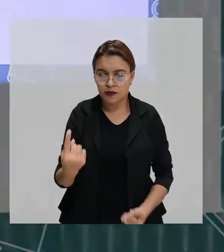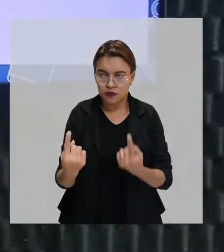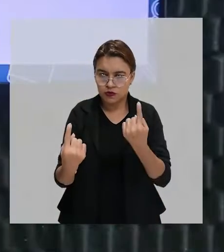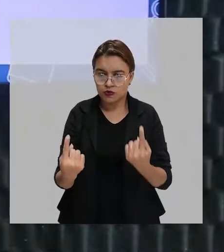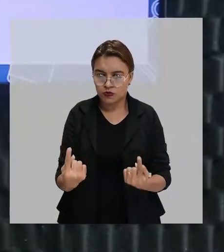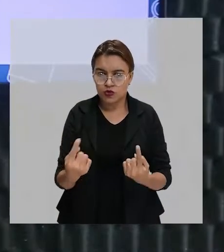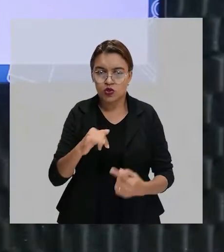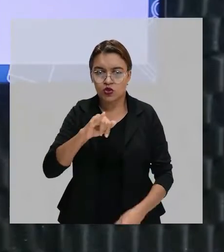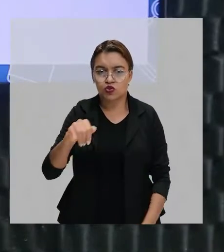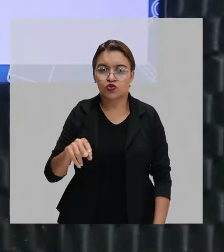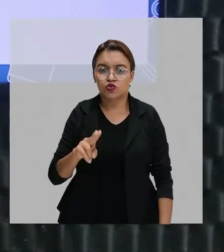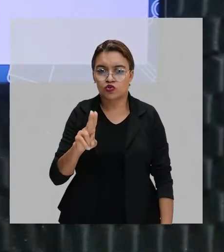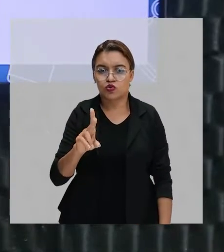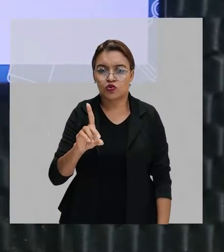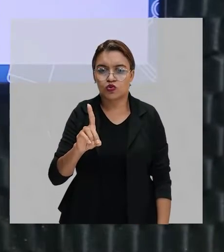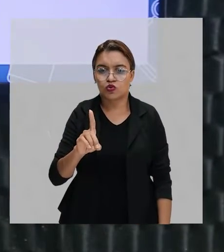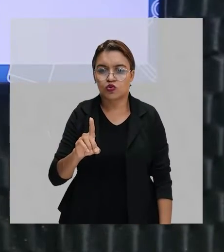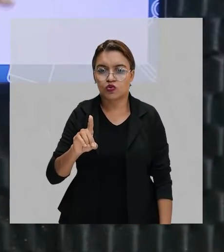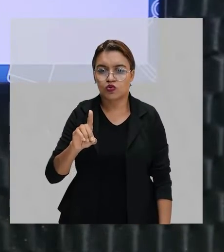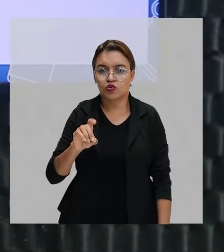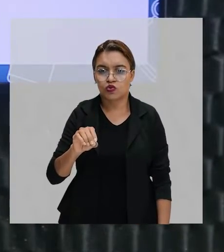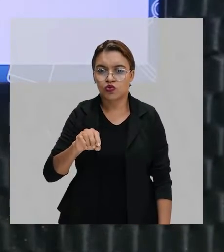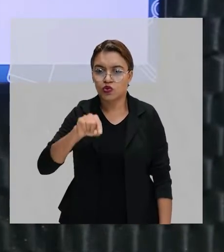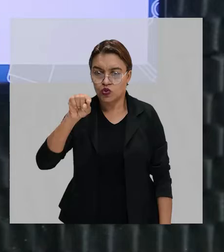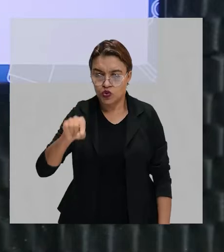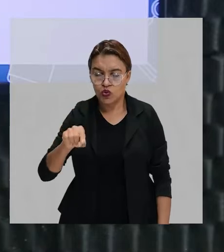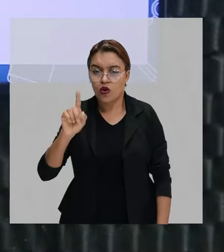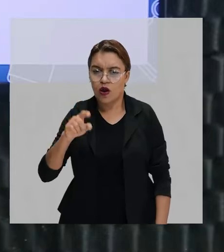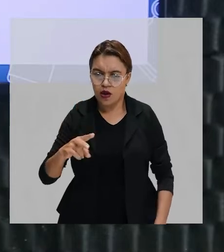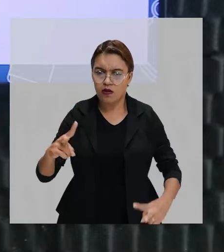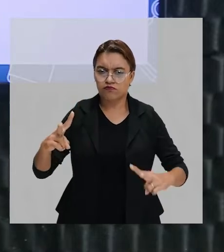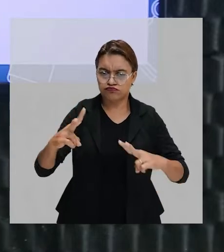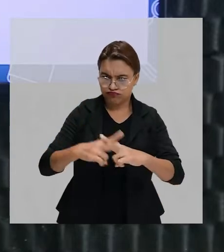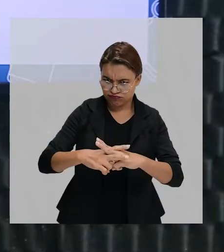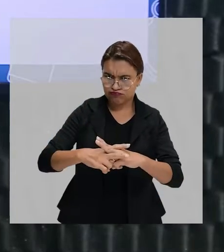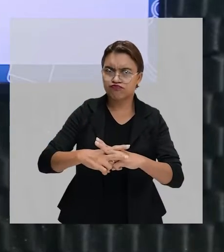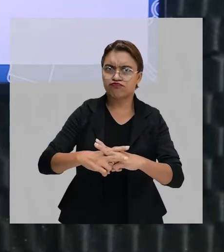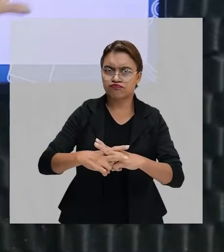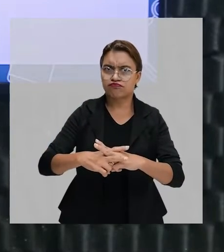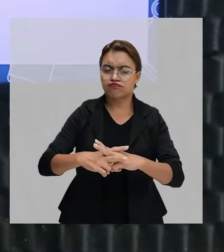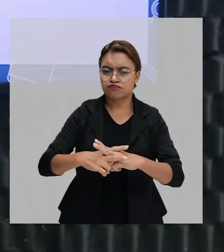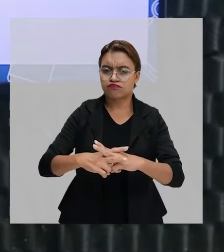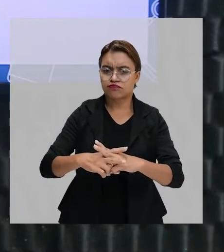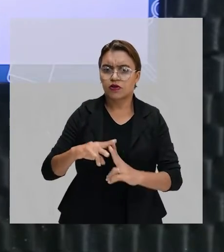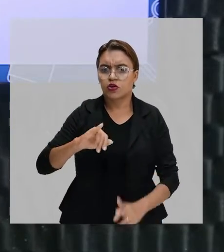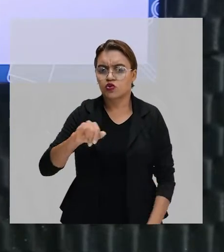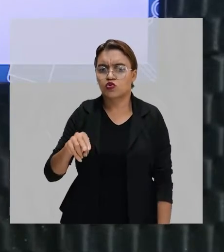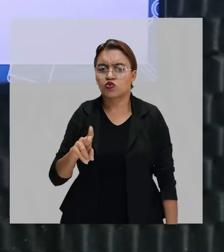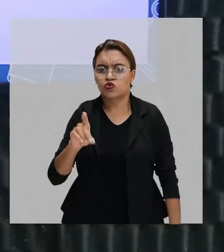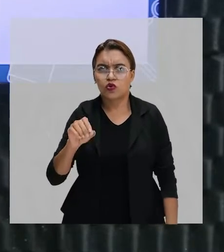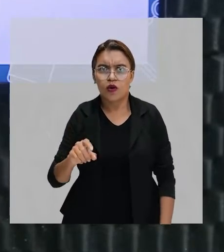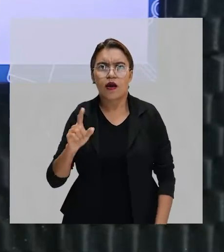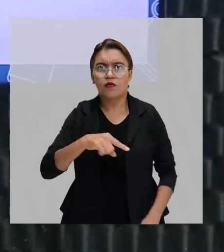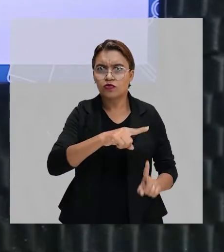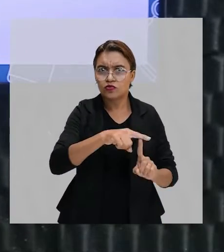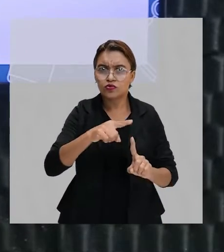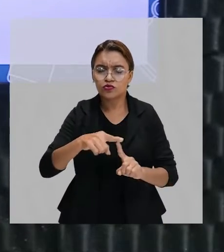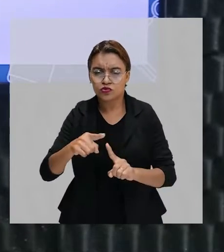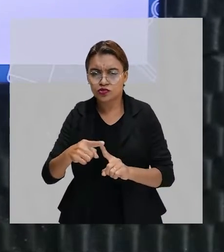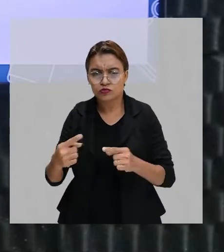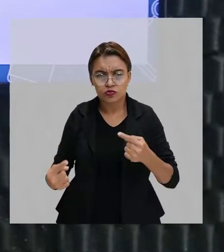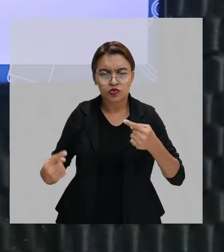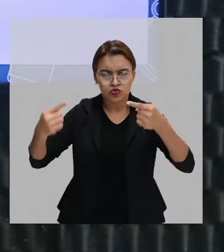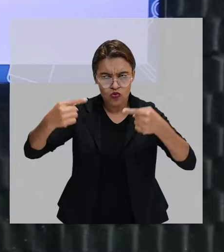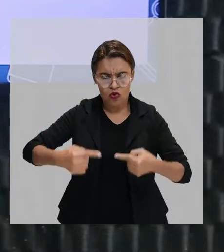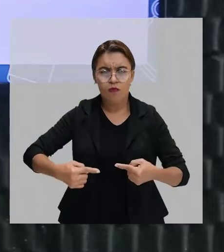aqui lutando está vendo que um combate direto então judô é uma modalidade de combate